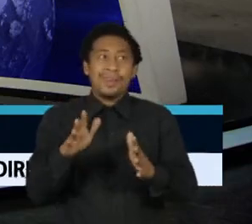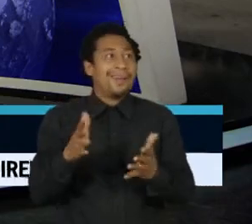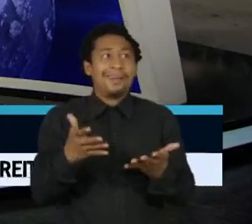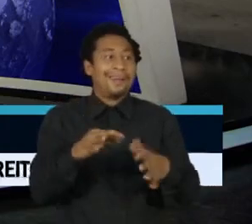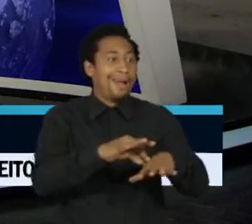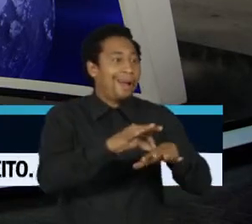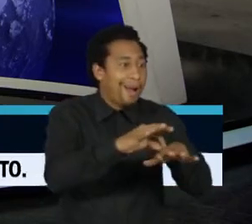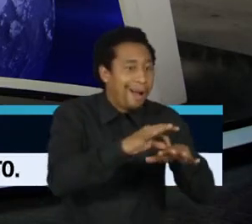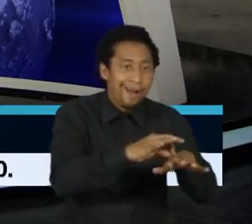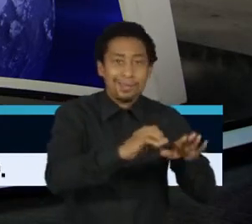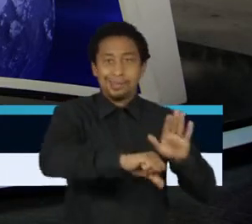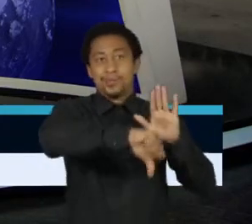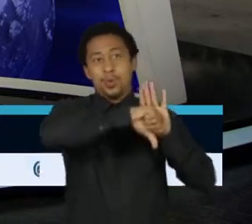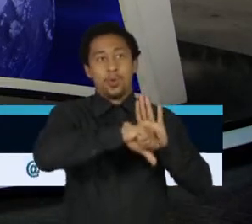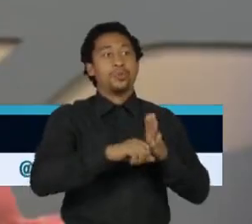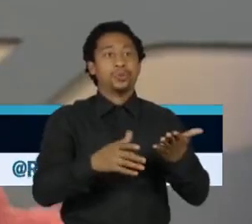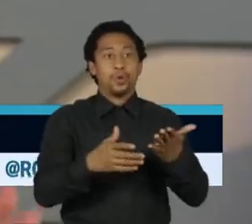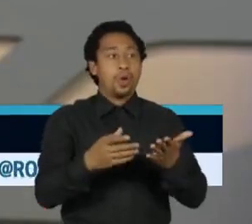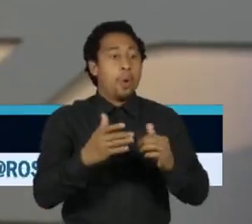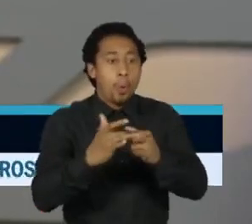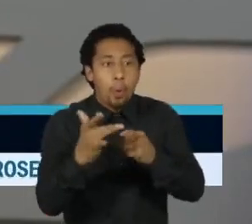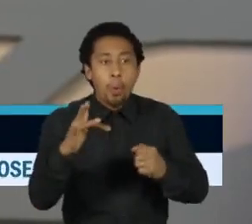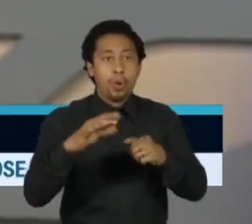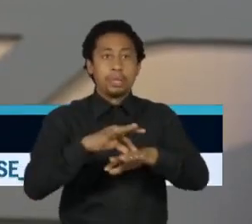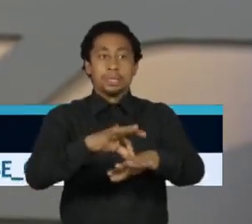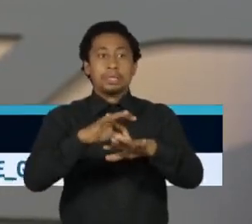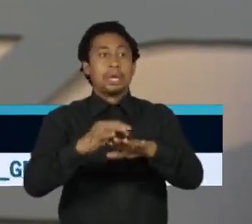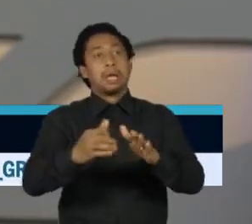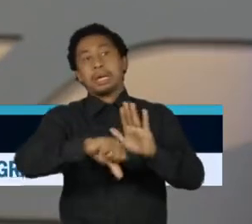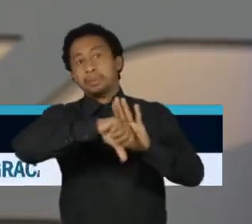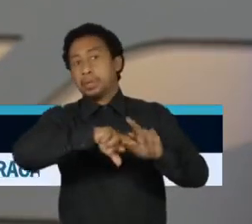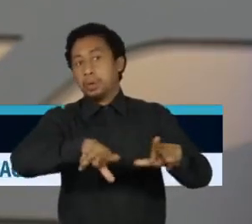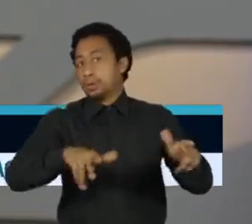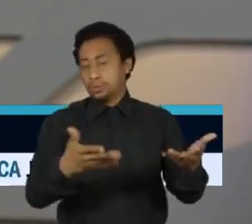de atividade ilegal, a gente quer coisas que sejam produzidas de acordo com a lei.